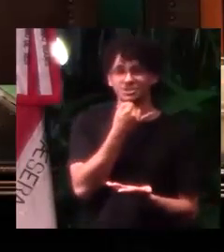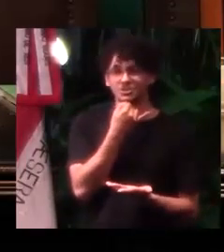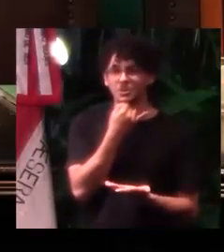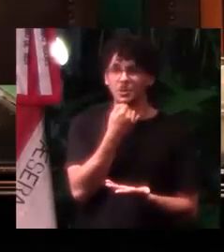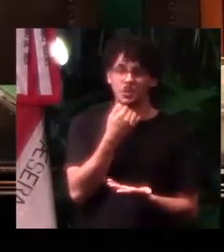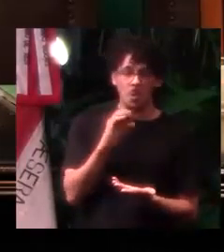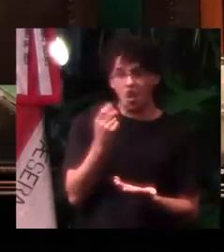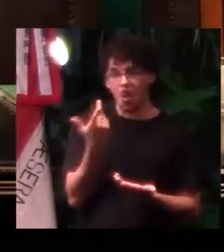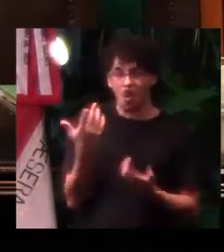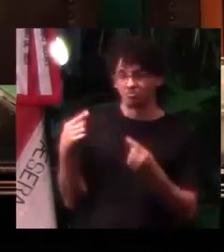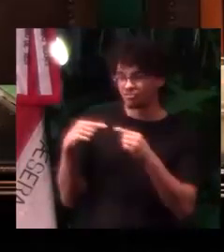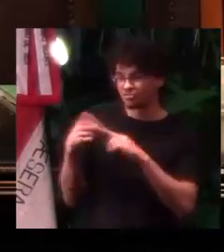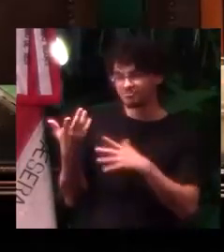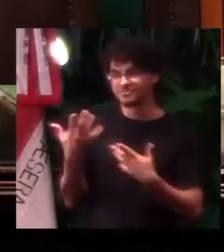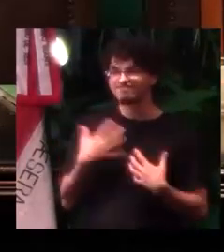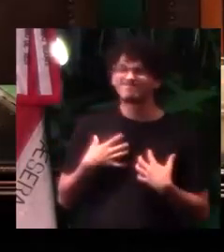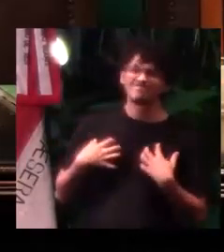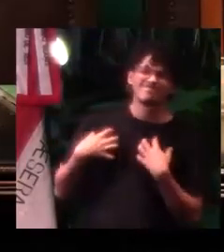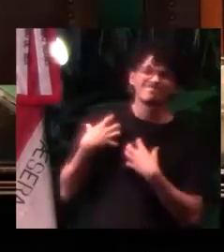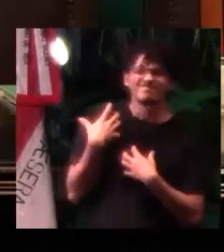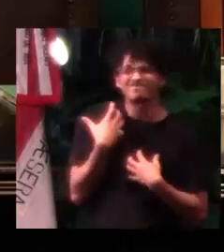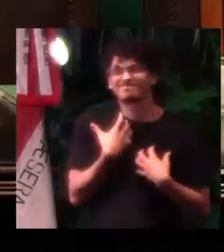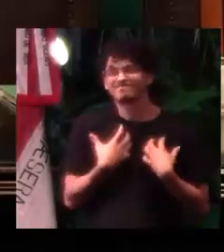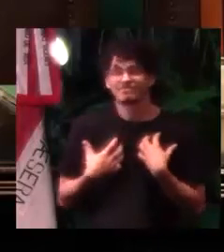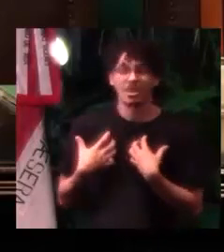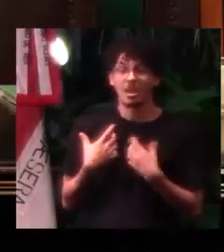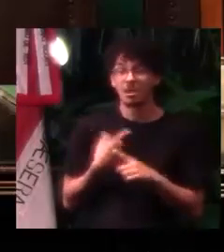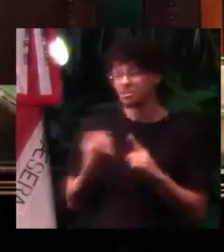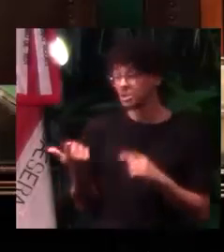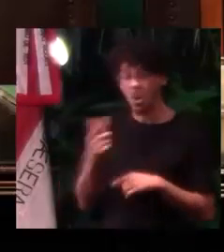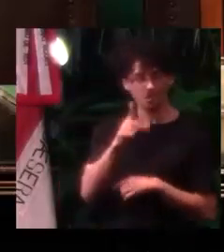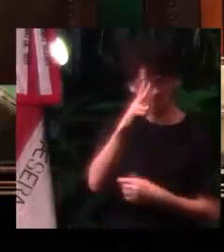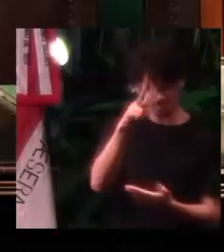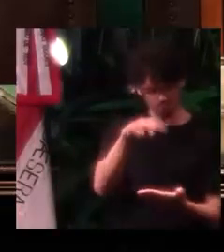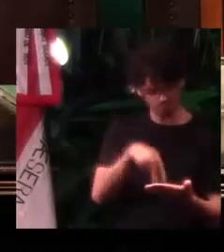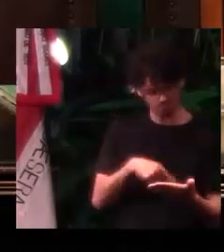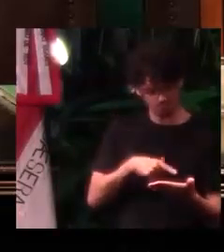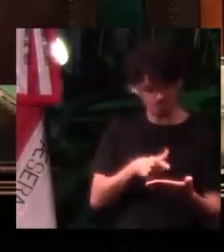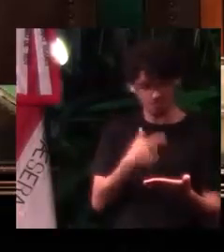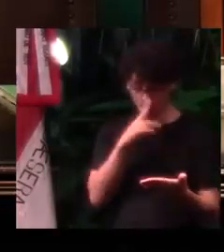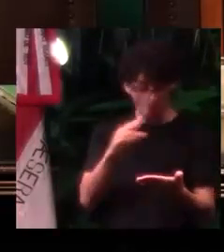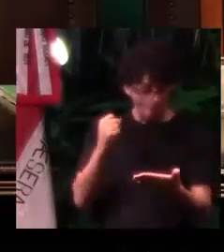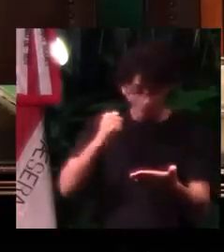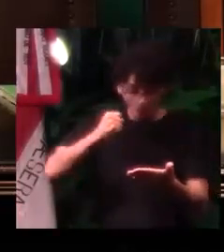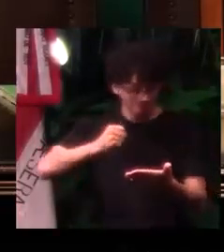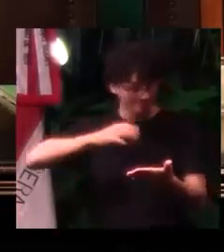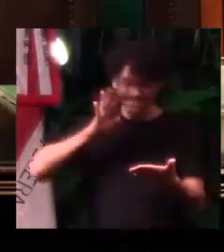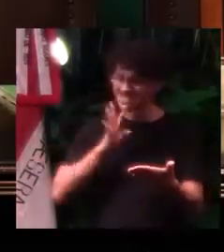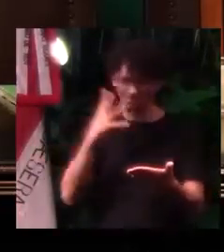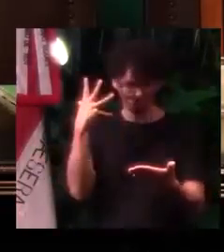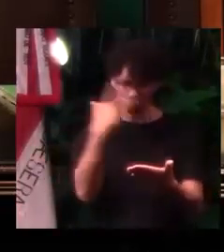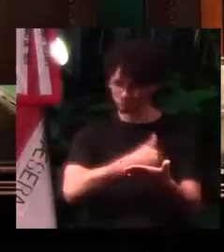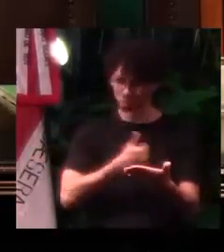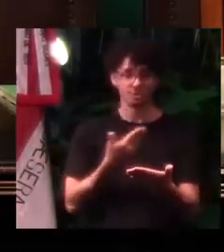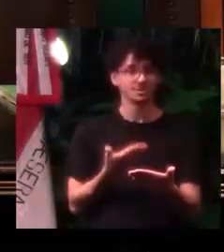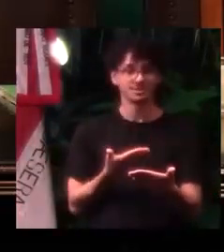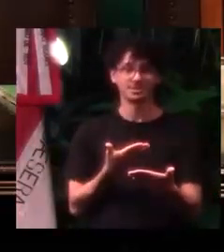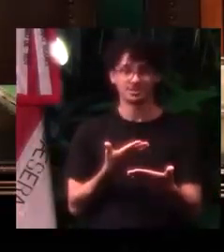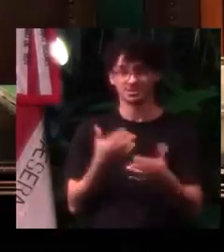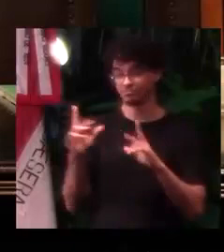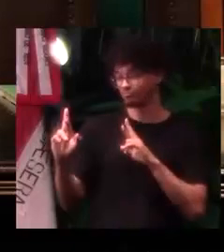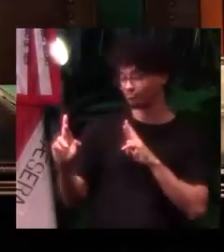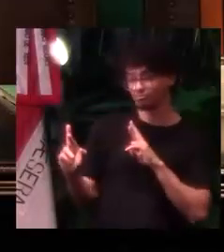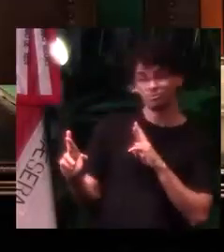ou algo do tipo, melancólica de alguma dessas coisas, e alguém e outro vibre e acha aquilo belíssimo, e achou aquilo